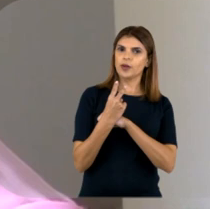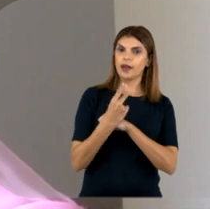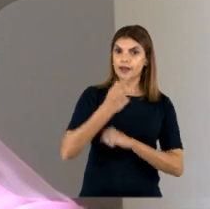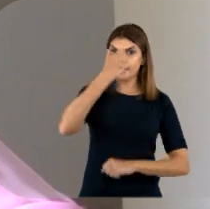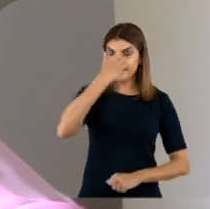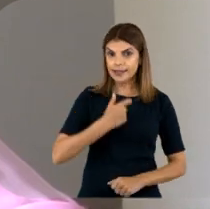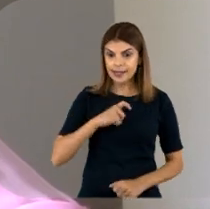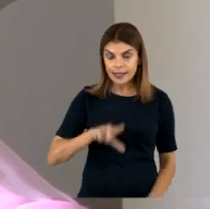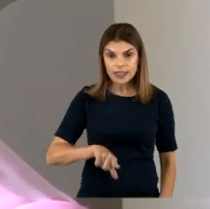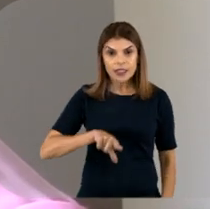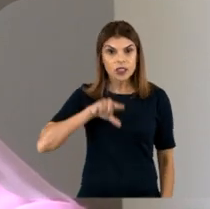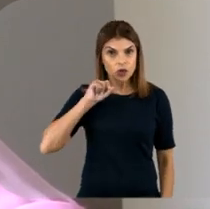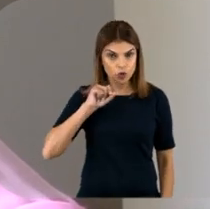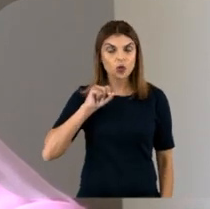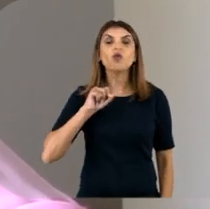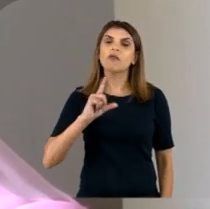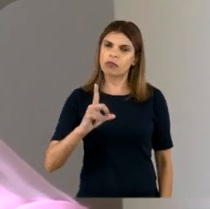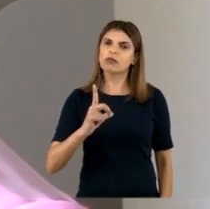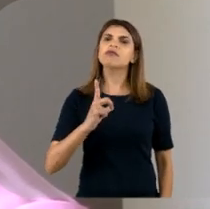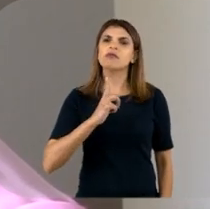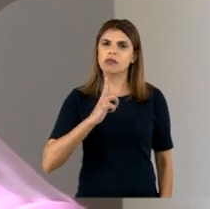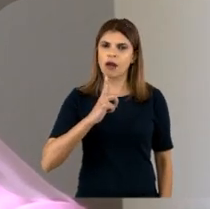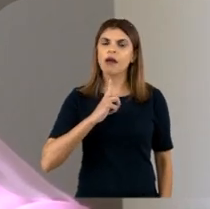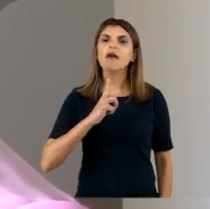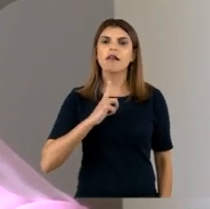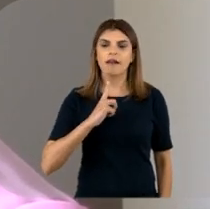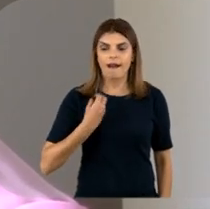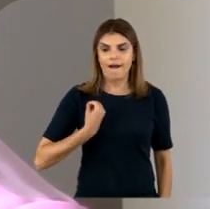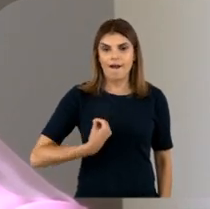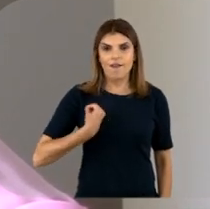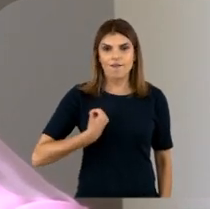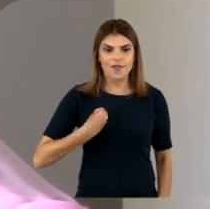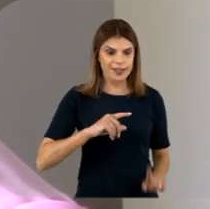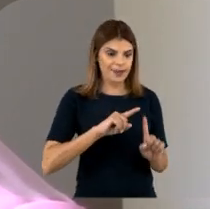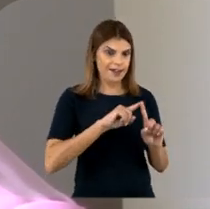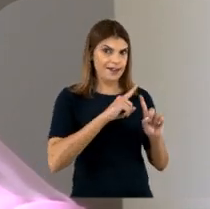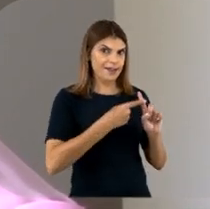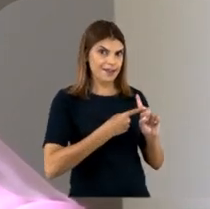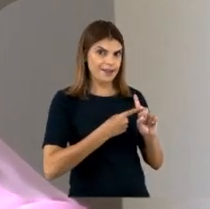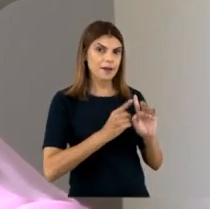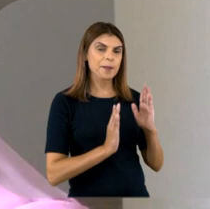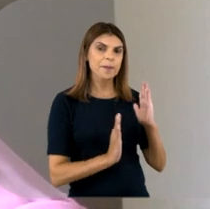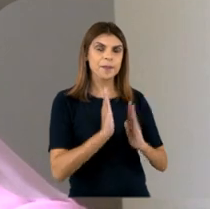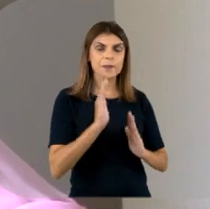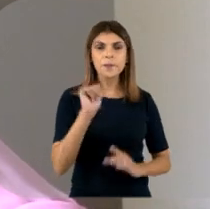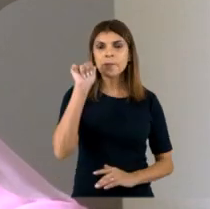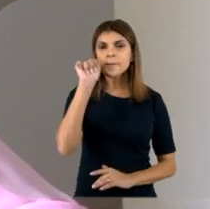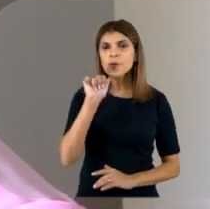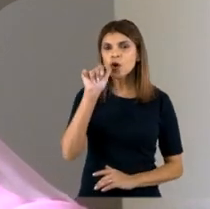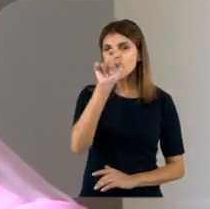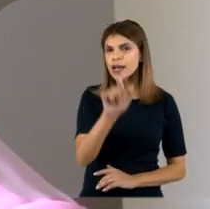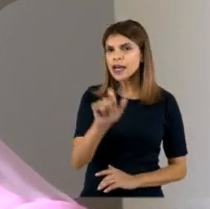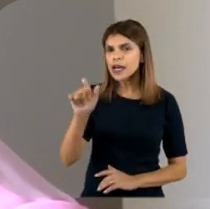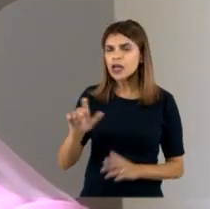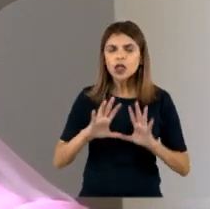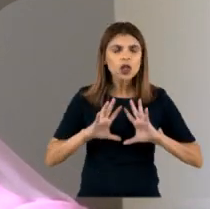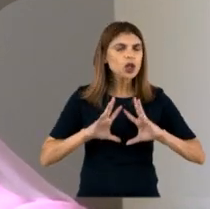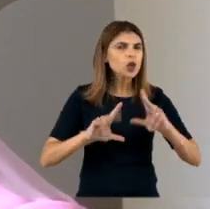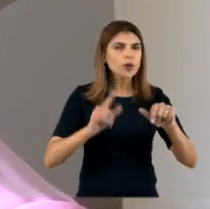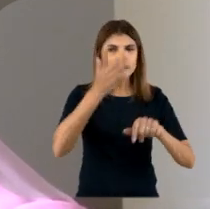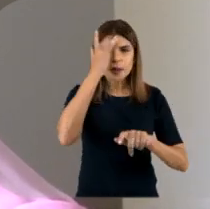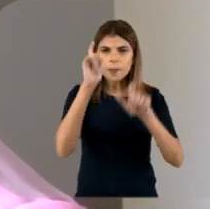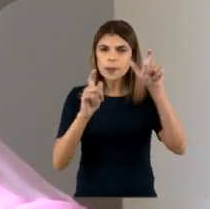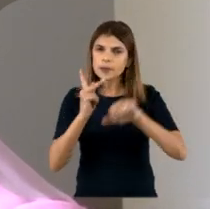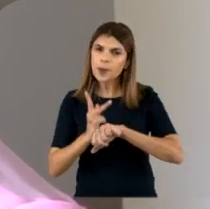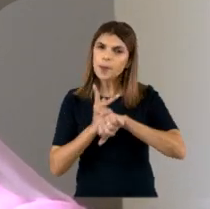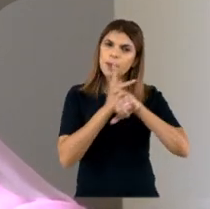essa escolha inclua e abranja a sua vida reprodutiva, mulheres e todas as pessoas que